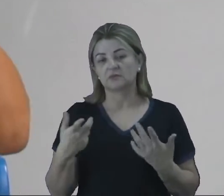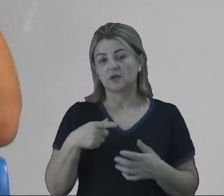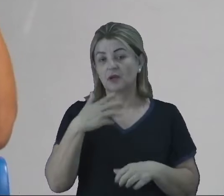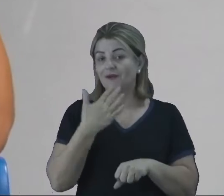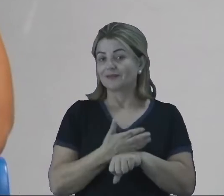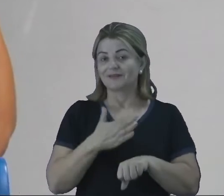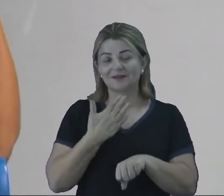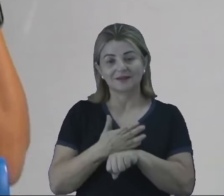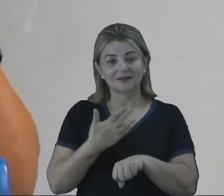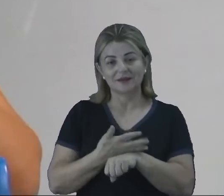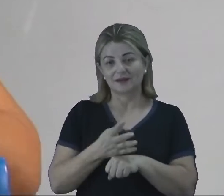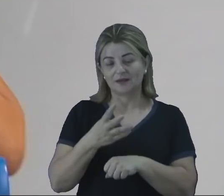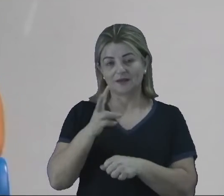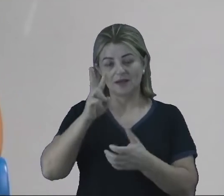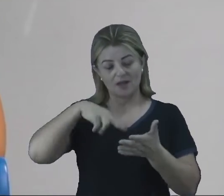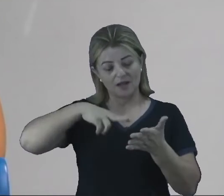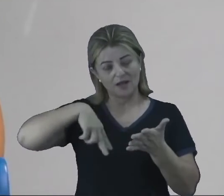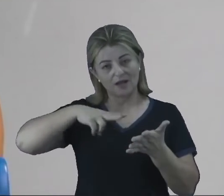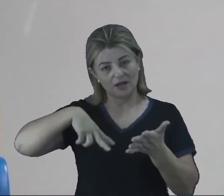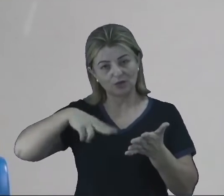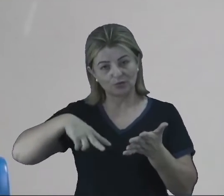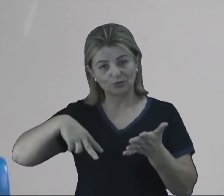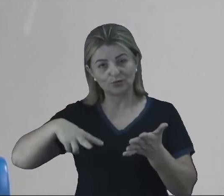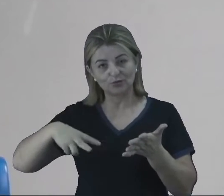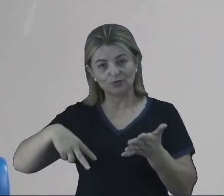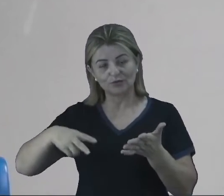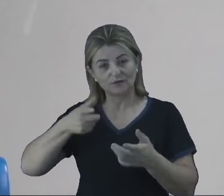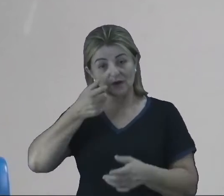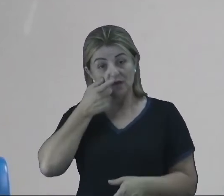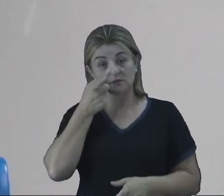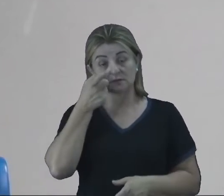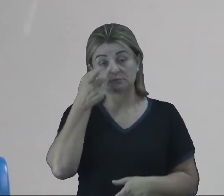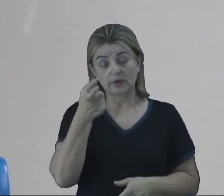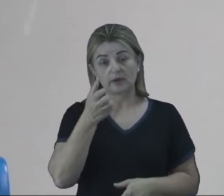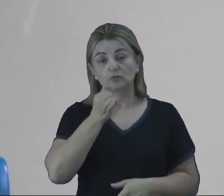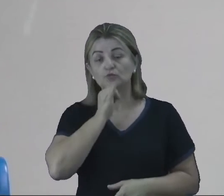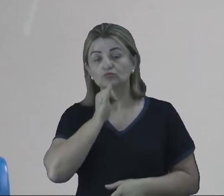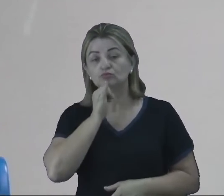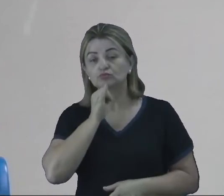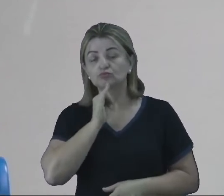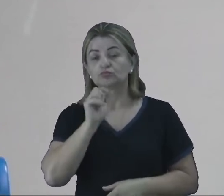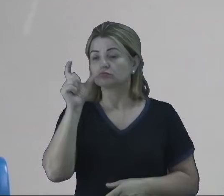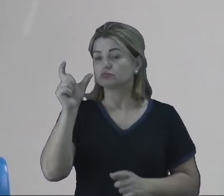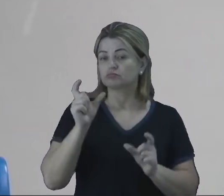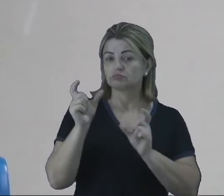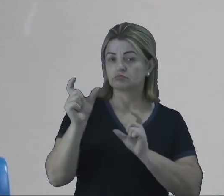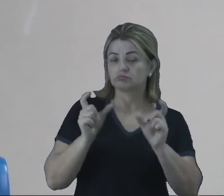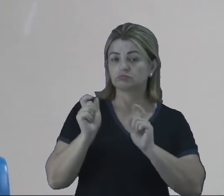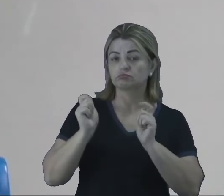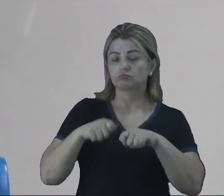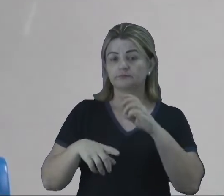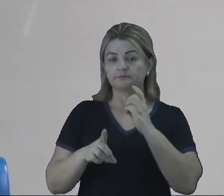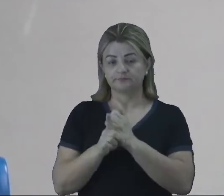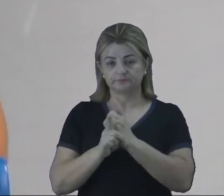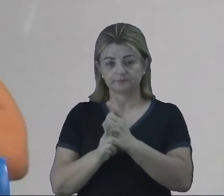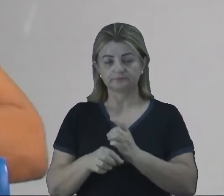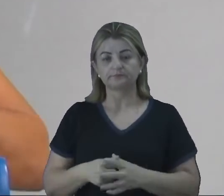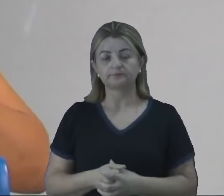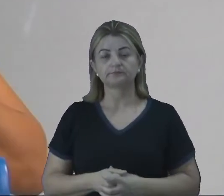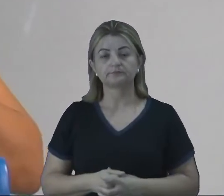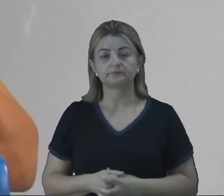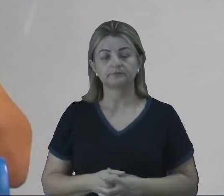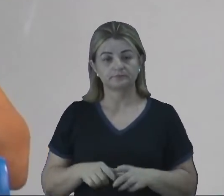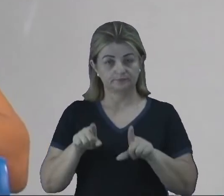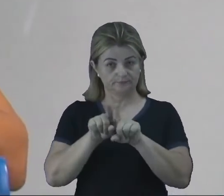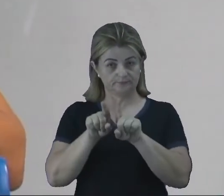ali, como né, o texto B tem. O texto B já traz paródia. Então, são detalhes, tá? Que